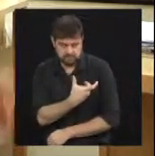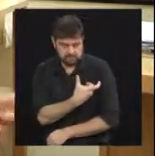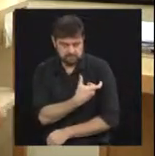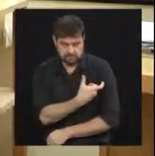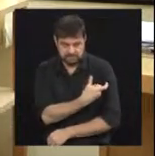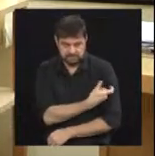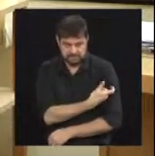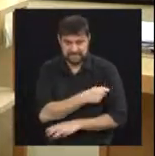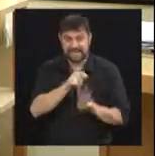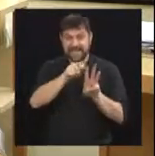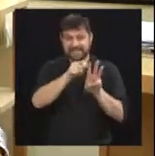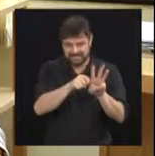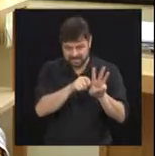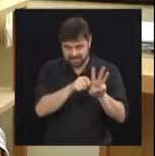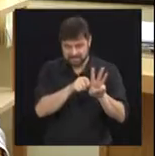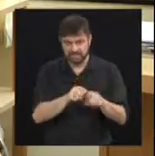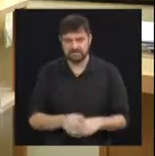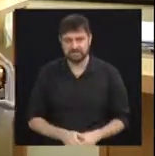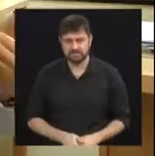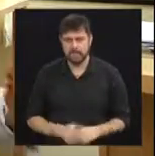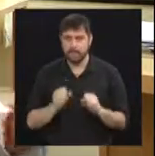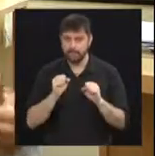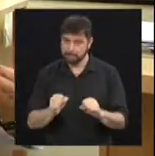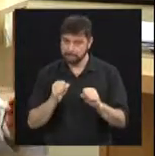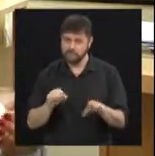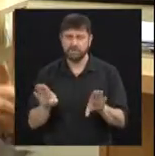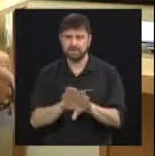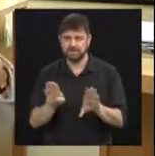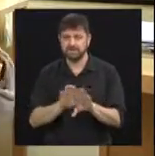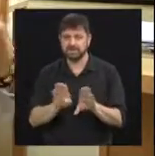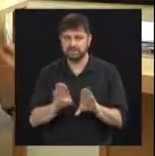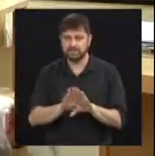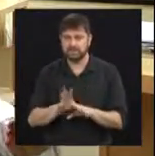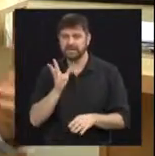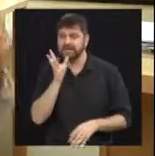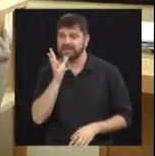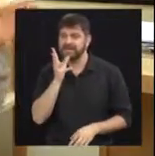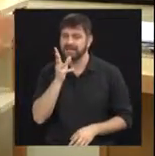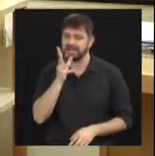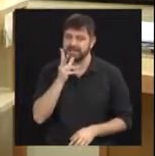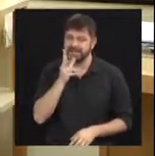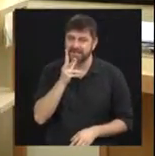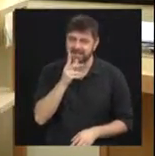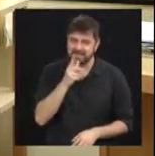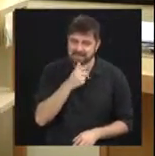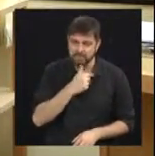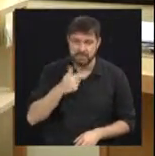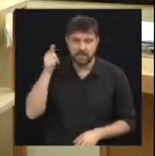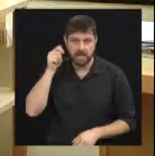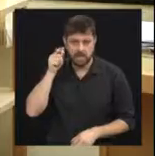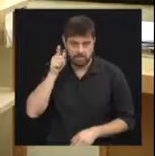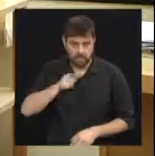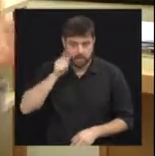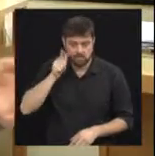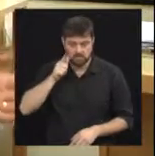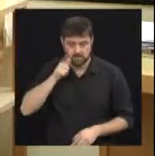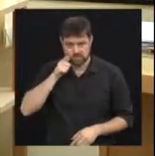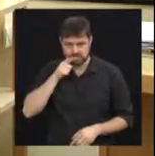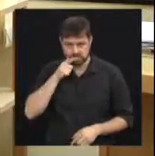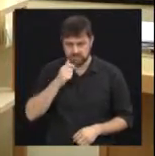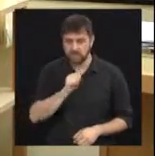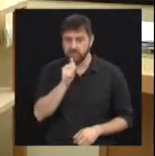injeção trimestral, pode ocorrer sim um atraso no retorno à regularidade dos ciclos. E isso